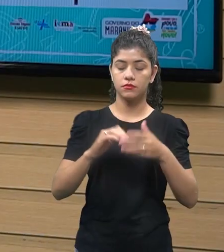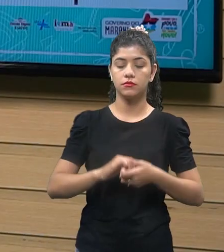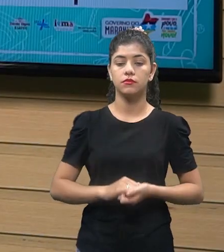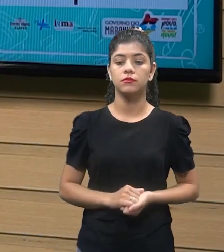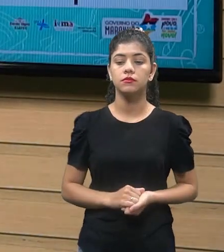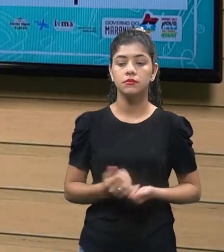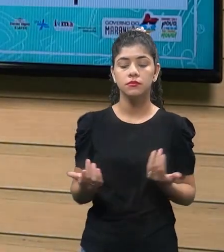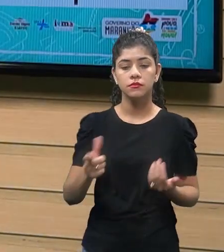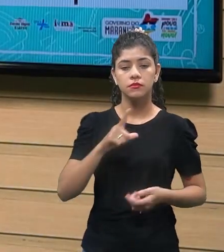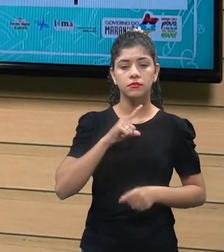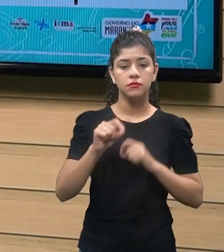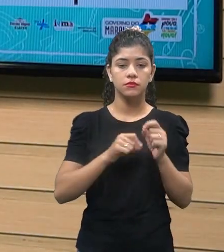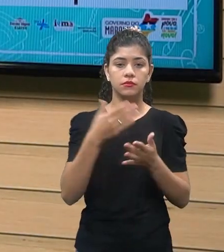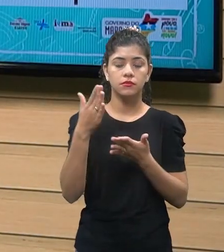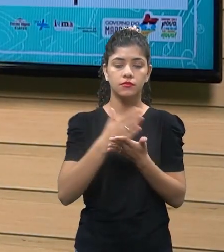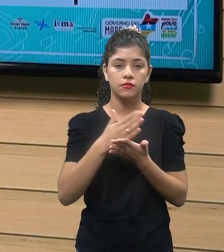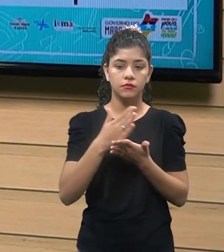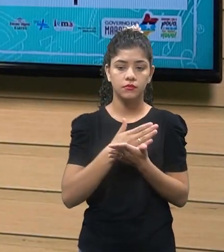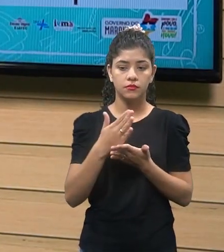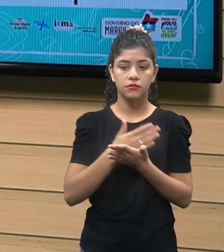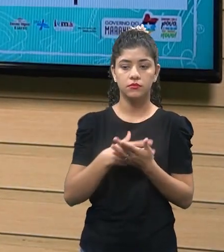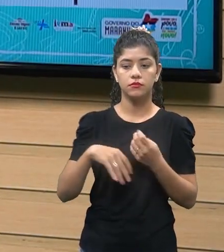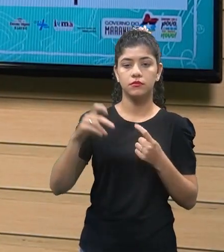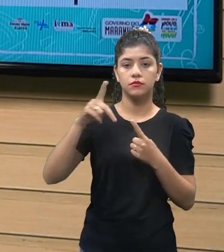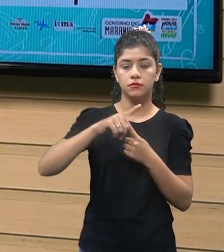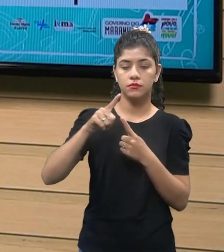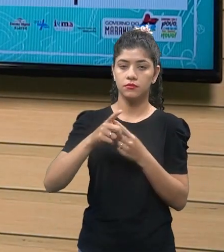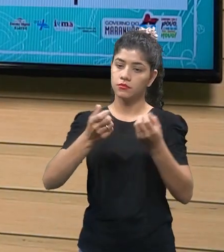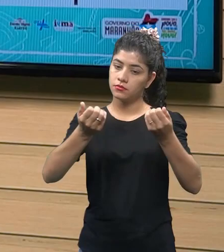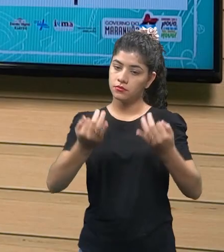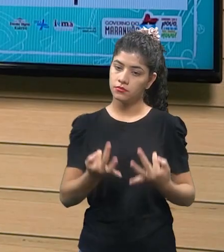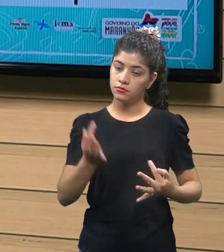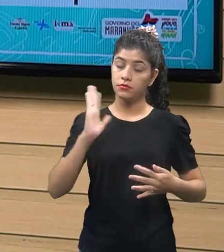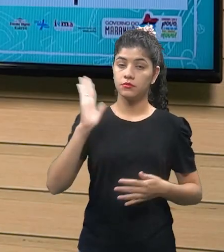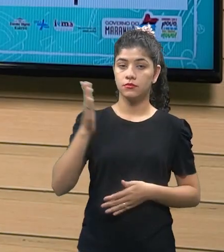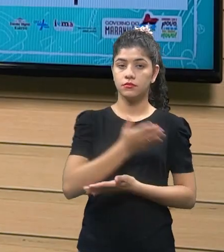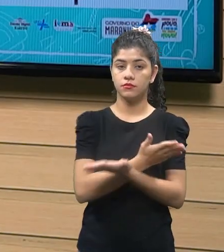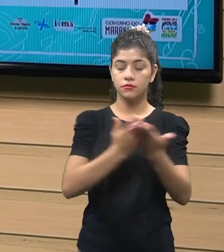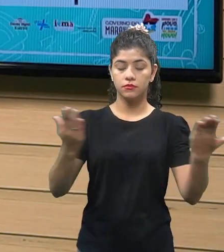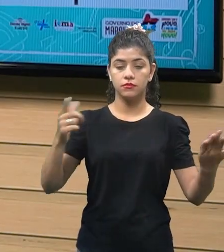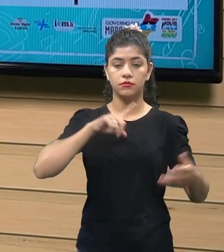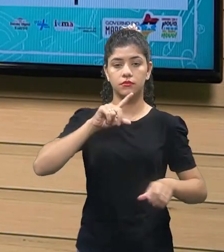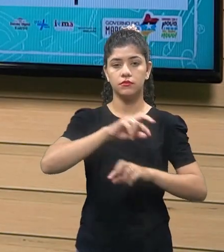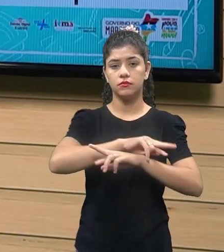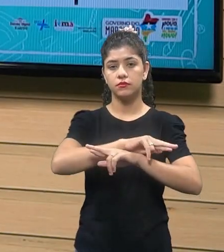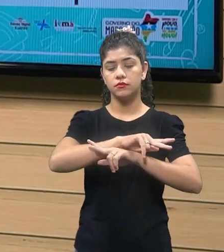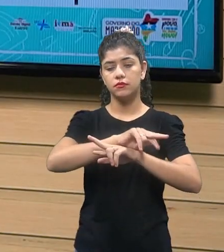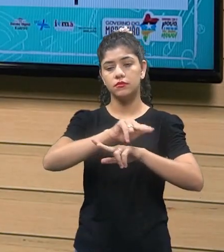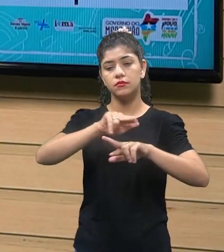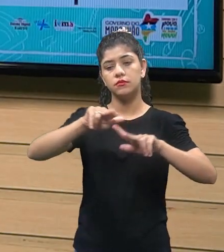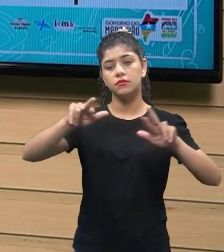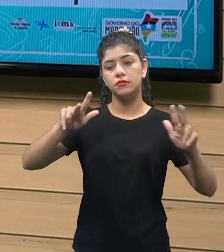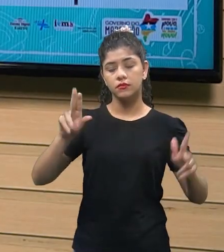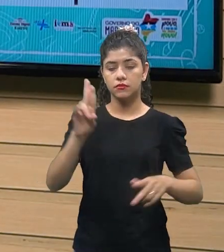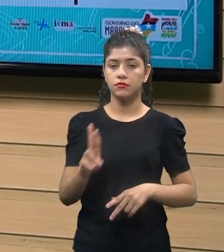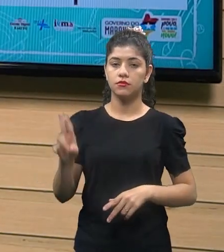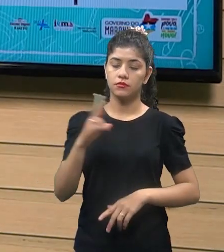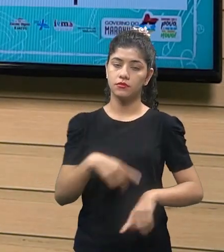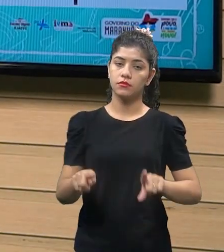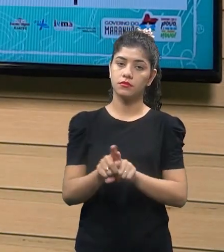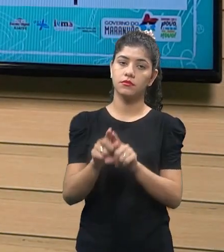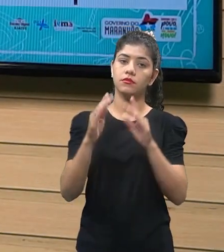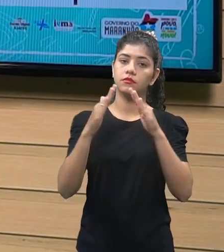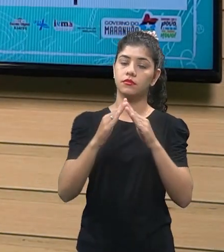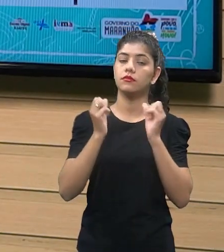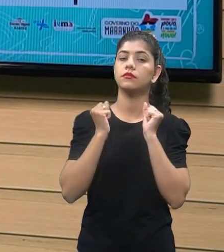residências. Então aqui nós temos alguns tipos de sensores, como eu já falei, eles têm diferentes aplicações e até mesmo